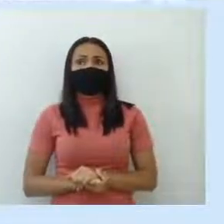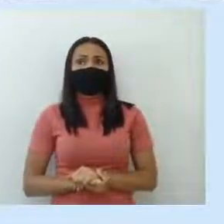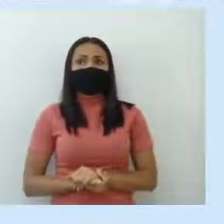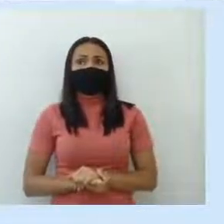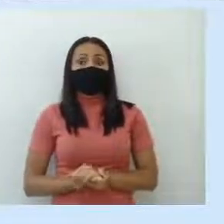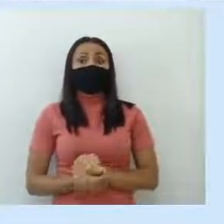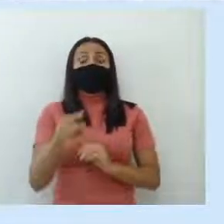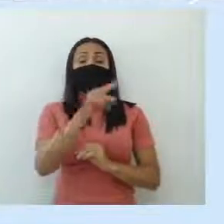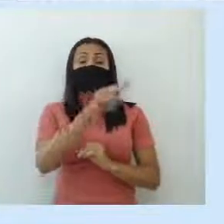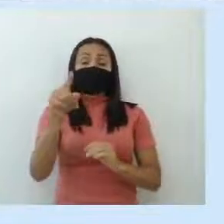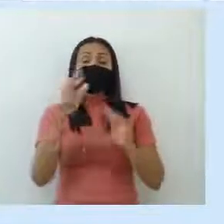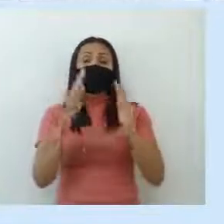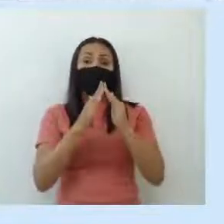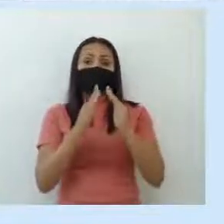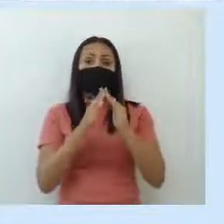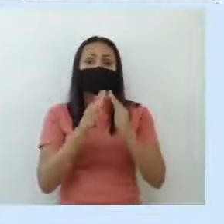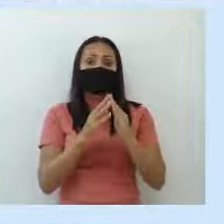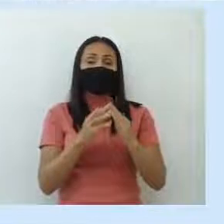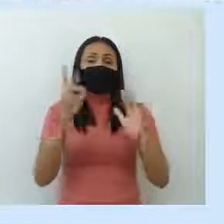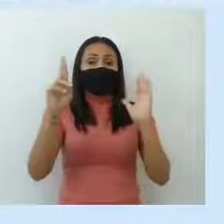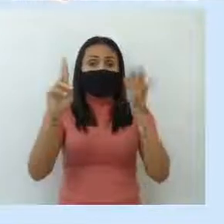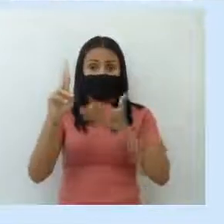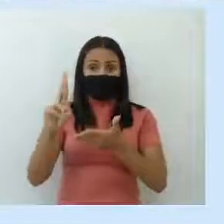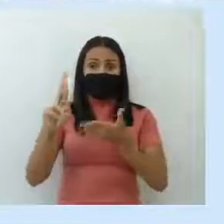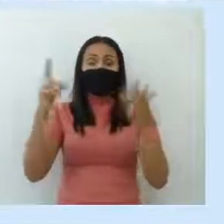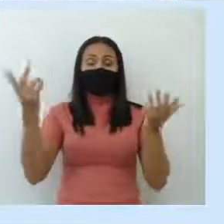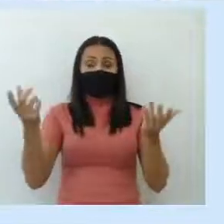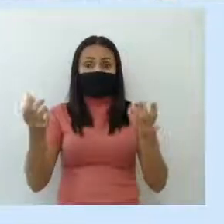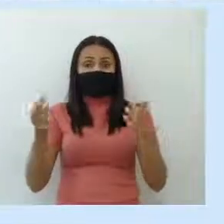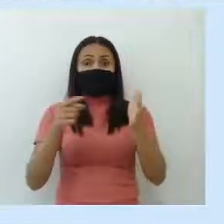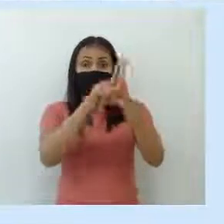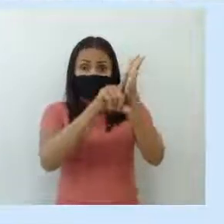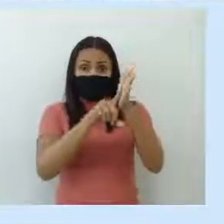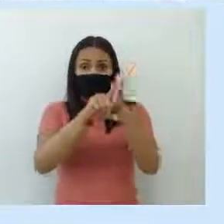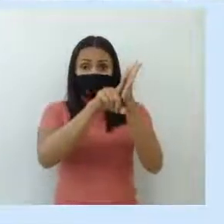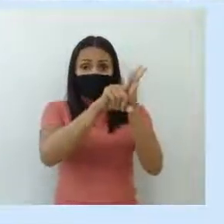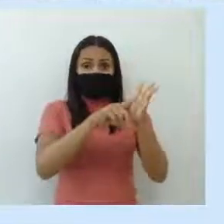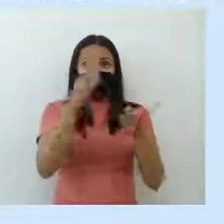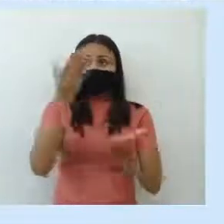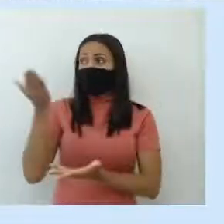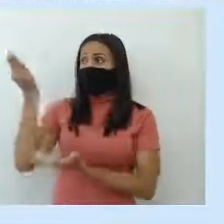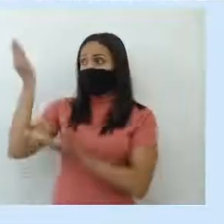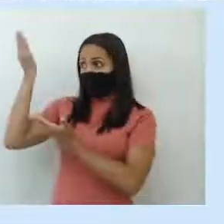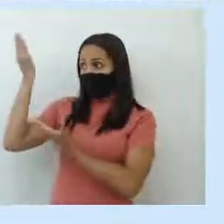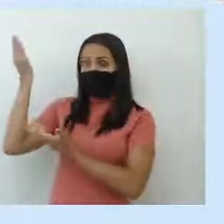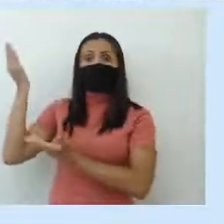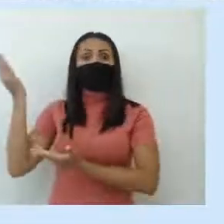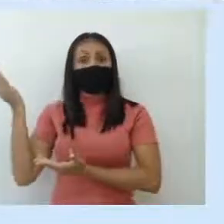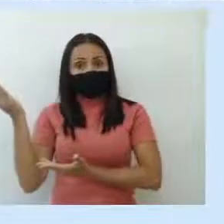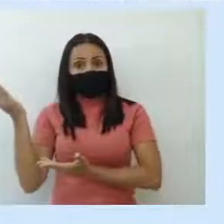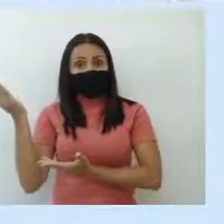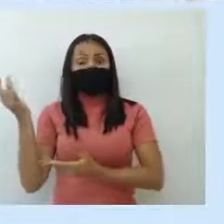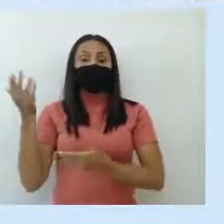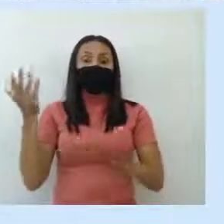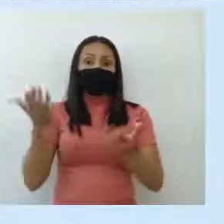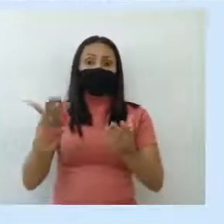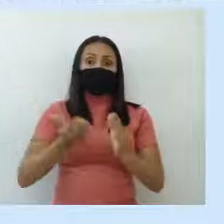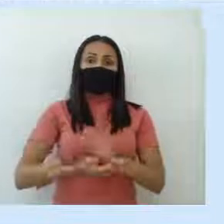você que está em casa aí tem essa referência, né, que eu trago para vocês aí, um texto da Érica Tuss, Tráfico de